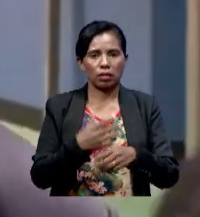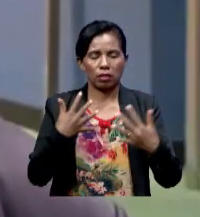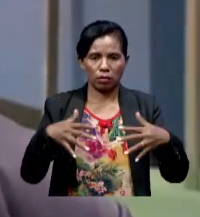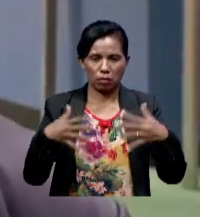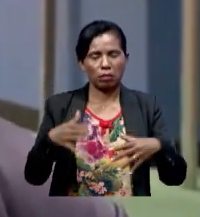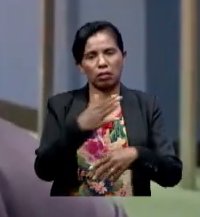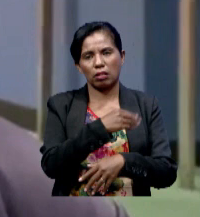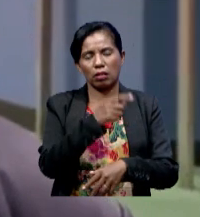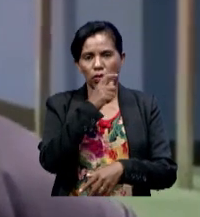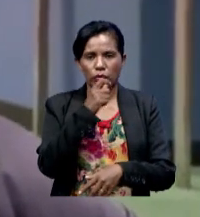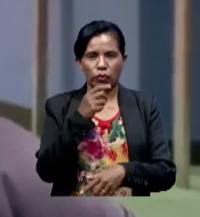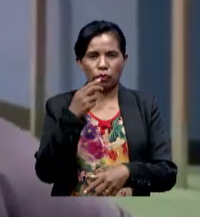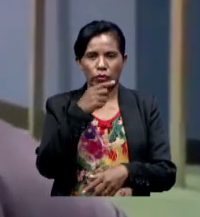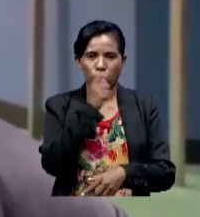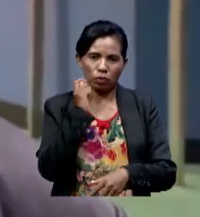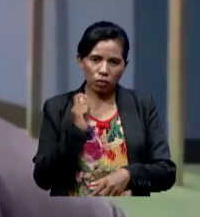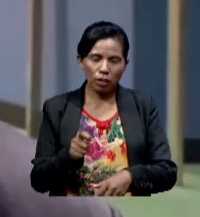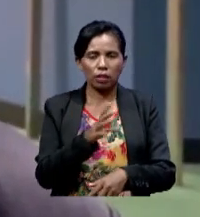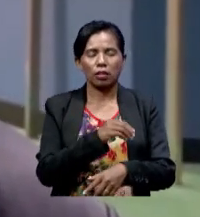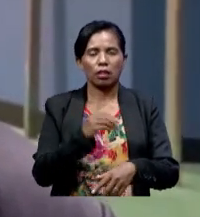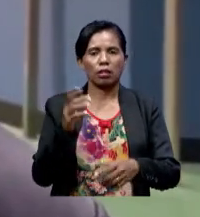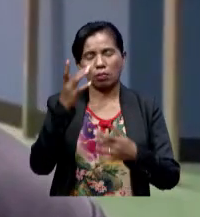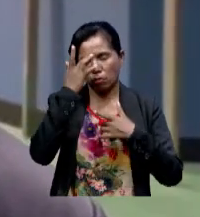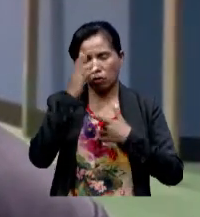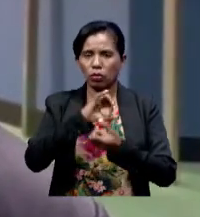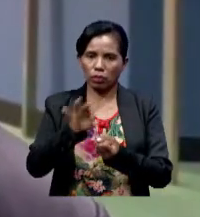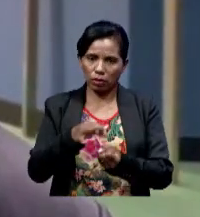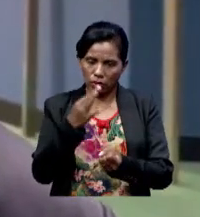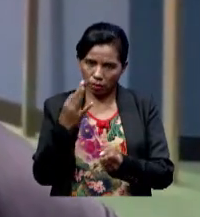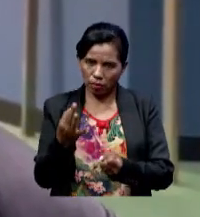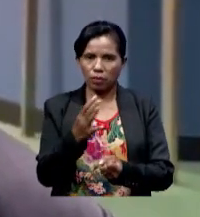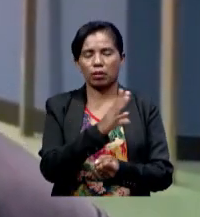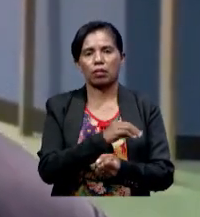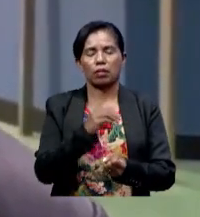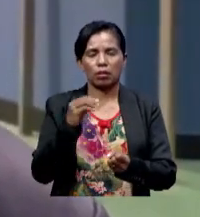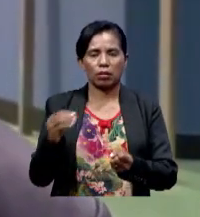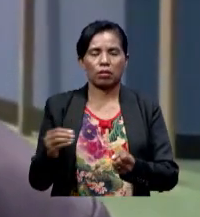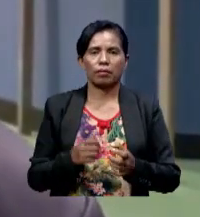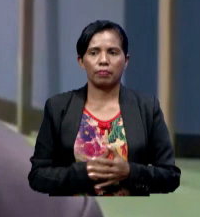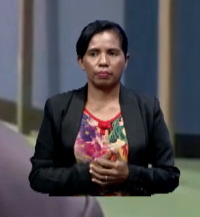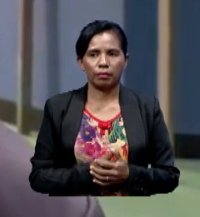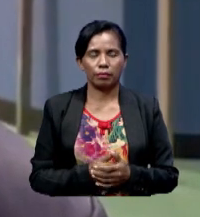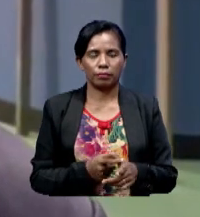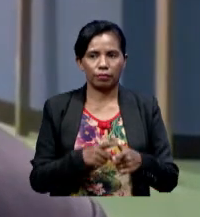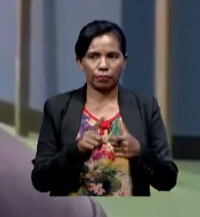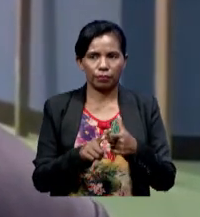Ucrânia, da pandemia da Covid-19 e também